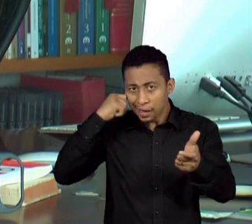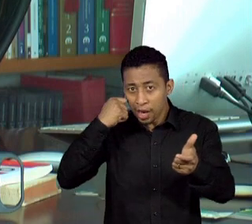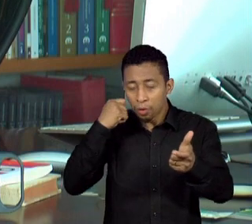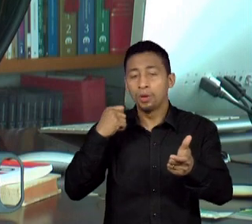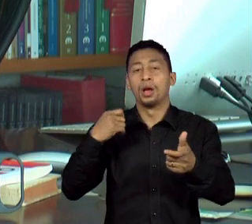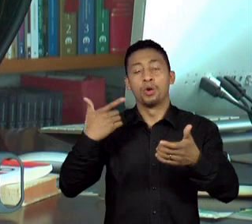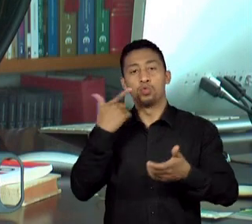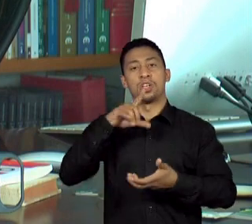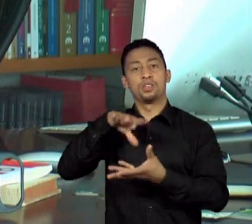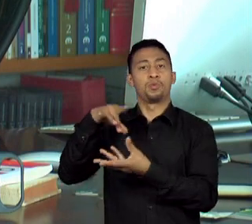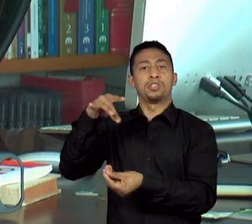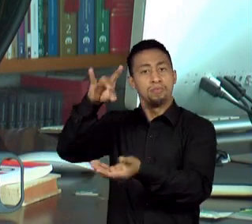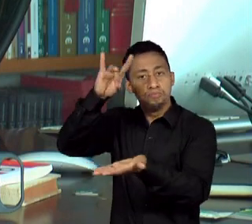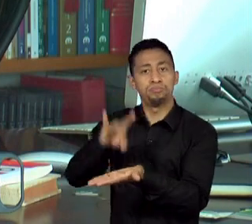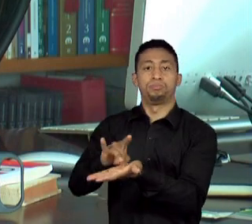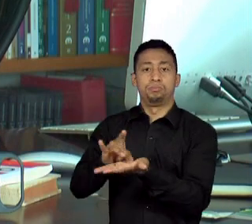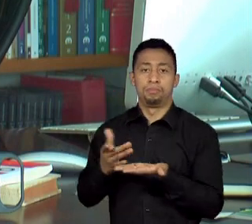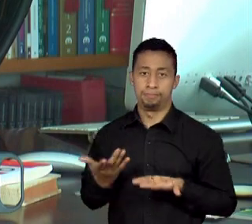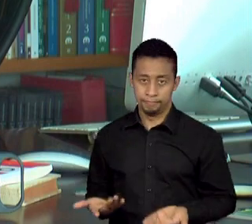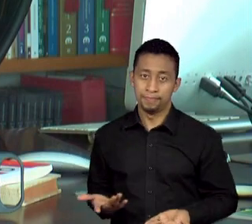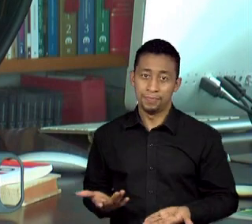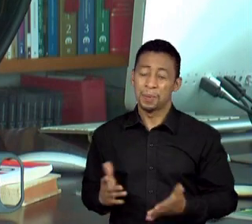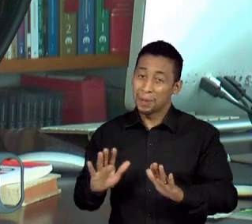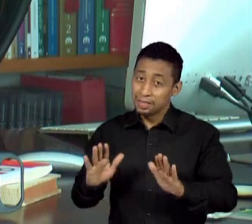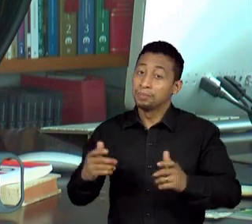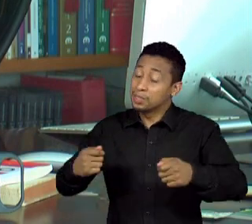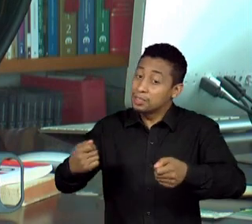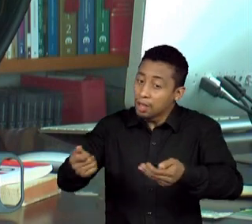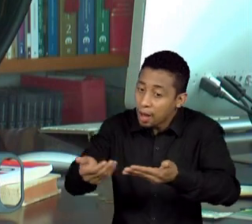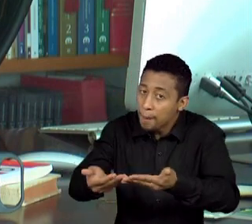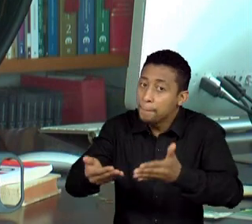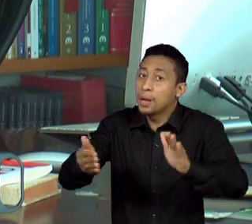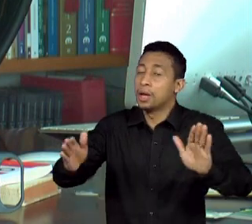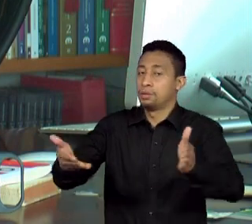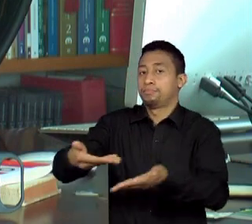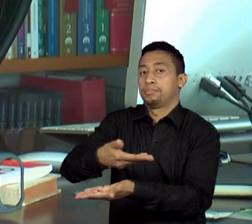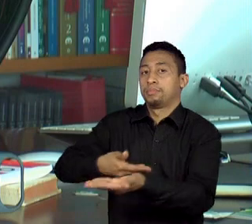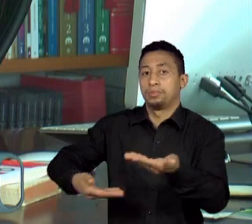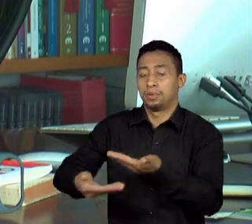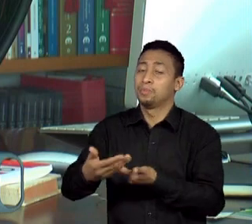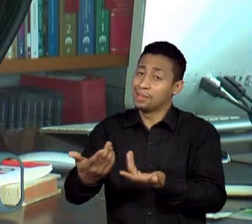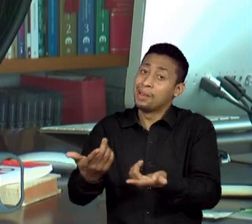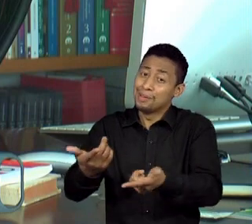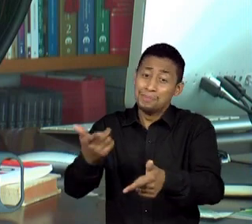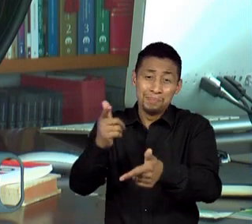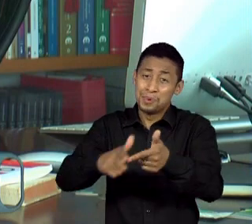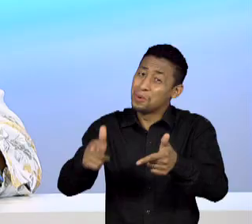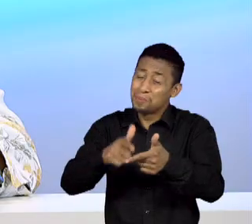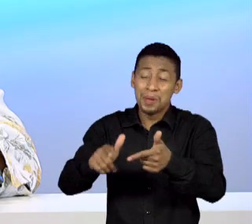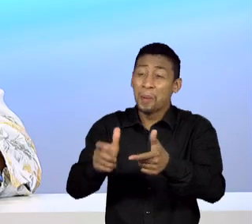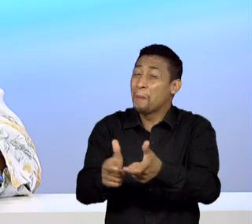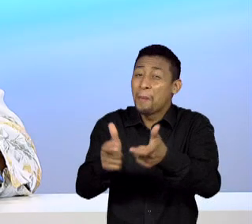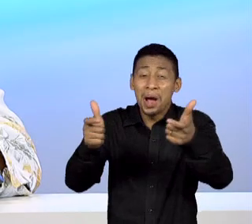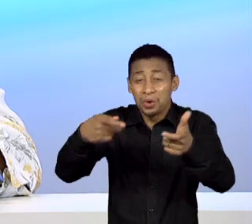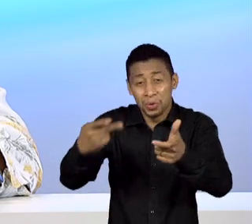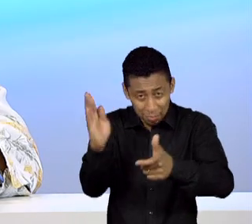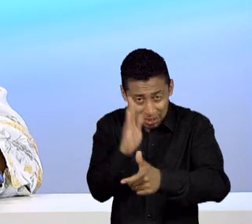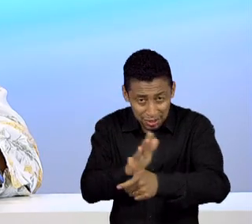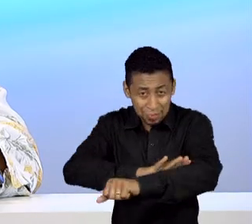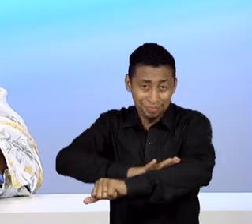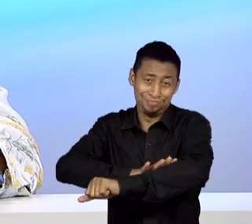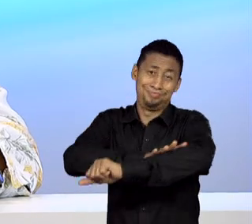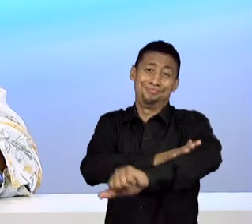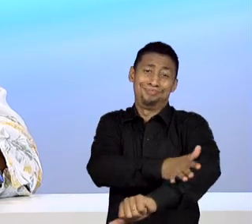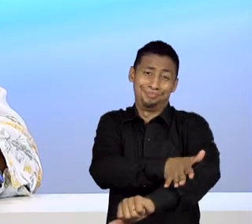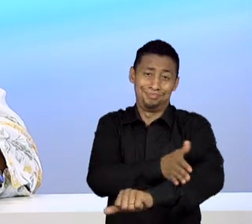cara aberta, assim, e realmente o seu maior problema, que é o racismo. Agora, existem várias